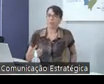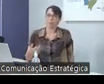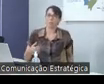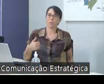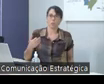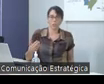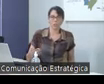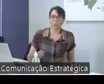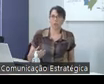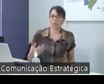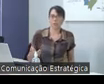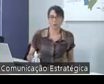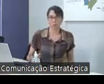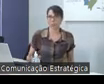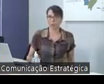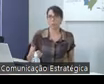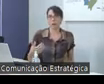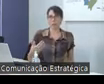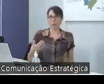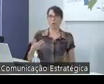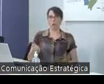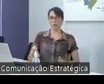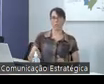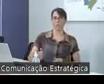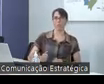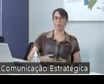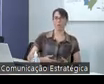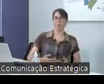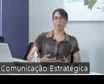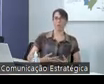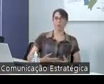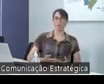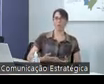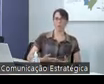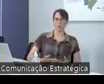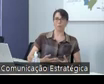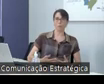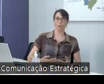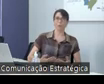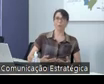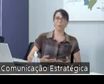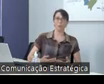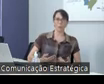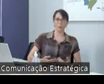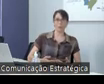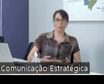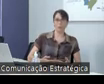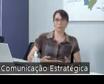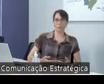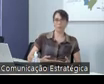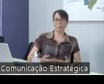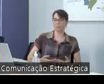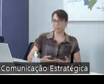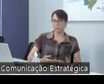prontuário para saber se já tinha sido solicitado uma genotipagem no qualquer coisa assim na nossa conclusão 31